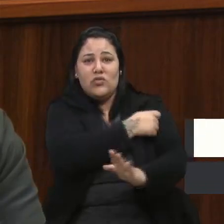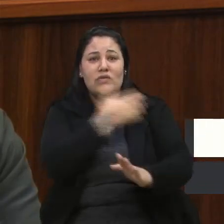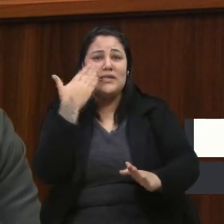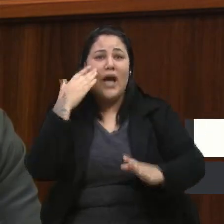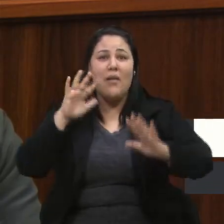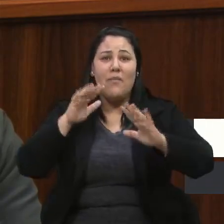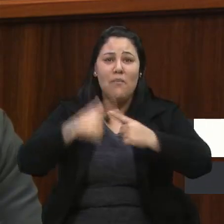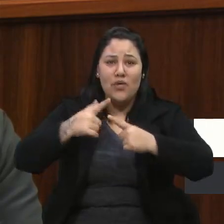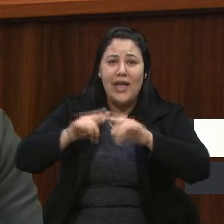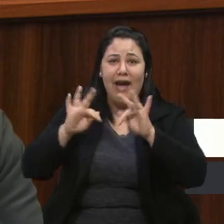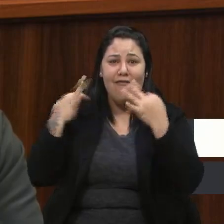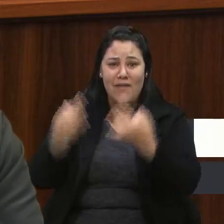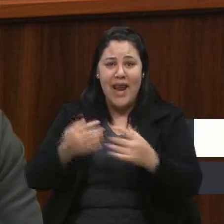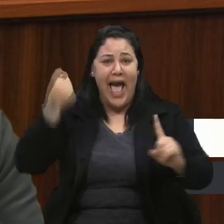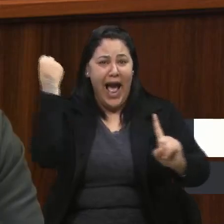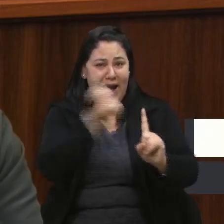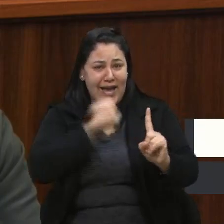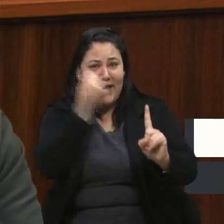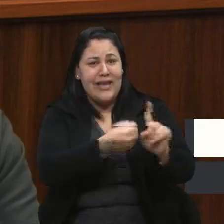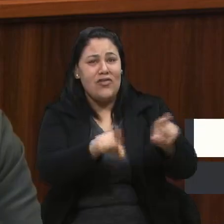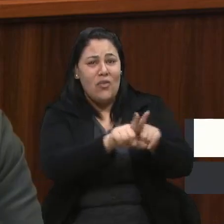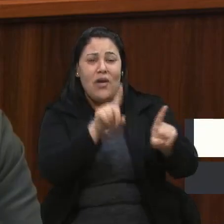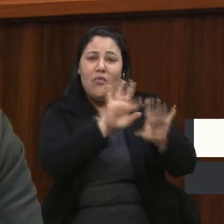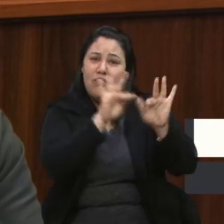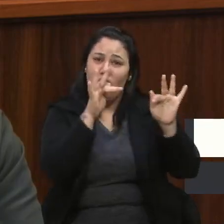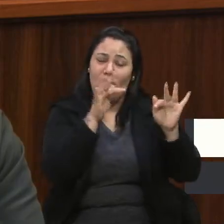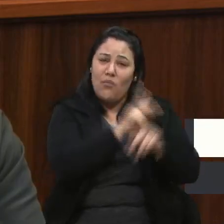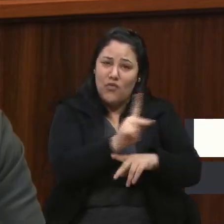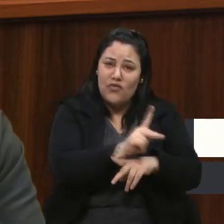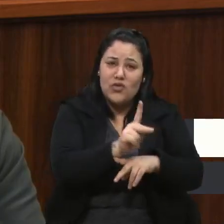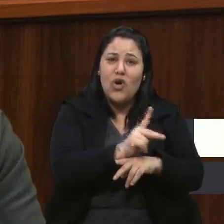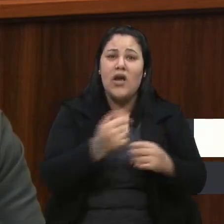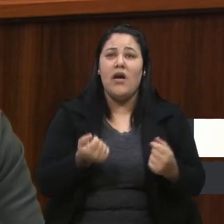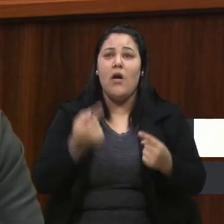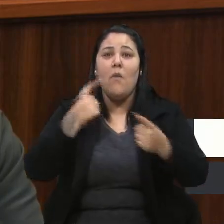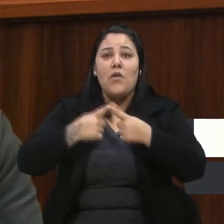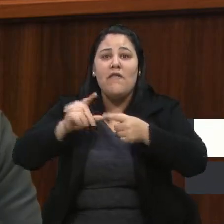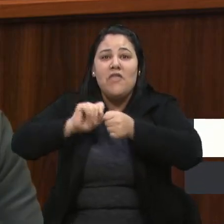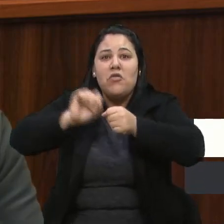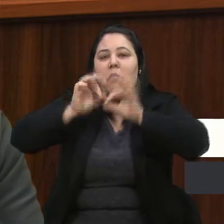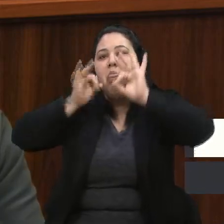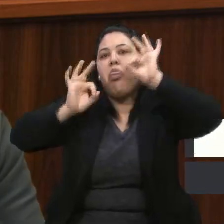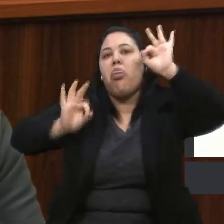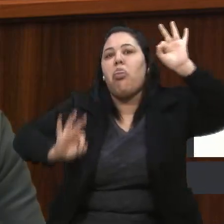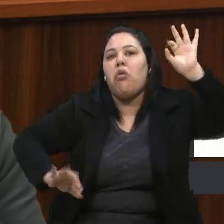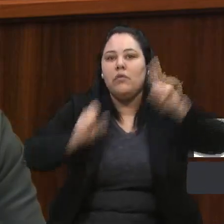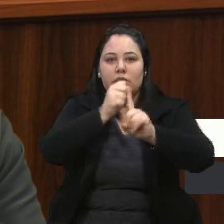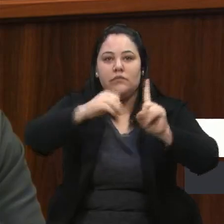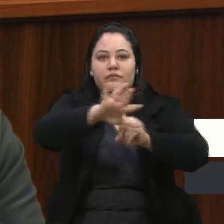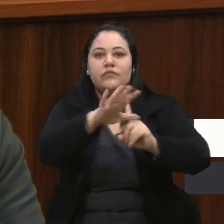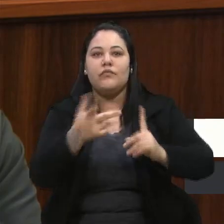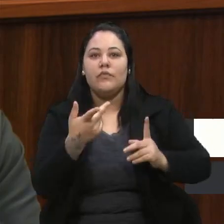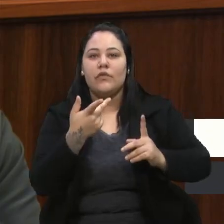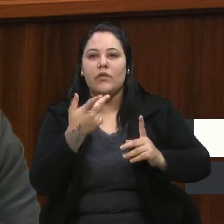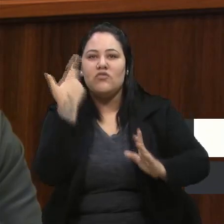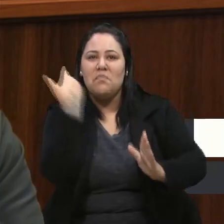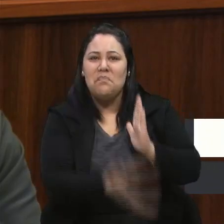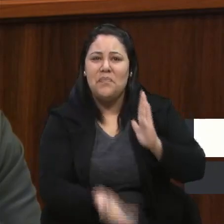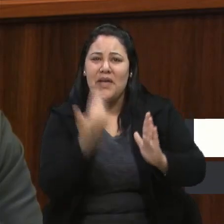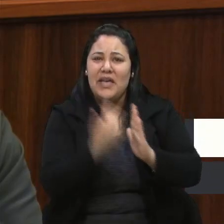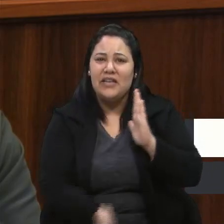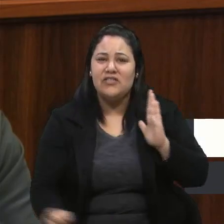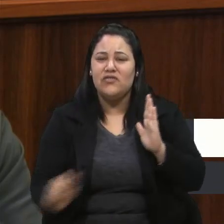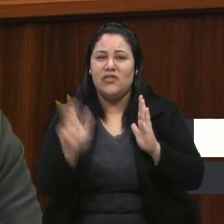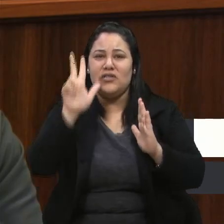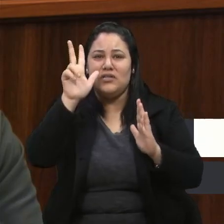famílias estão agredindo as professoras? Porque foi feito todo um discurso aí na sociedade de desvalorização do papel